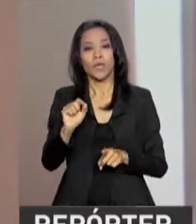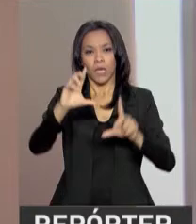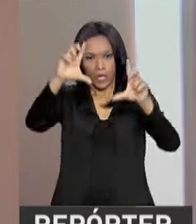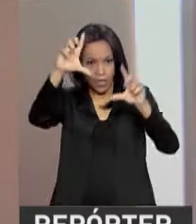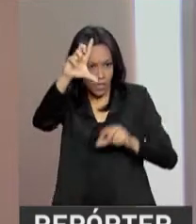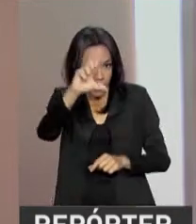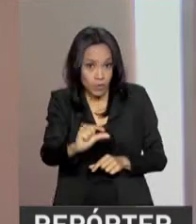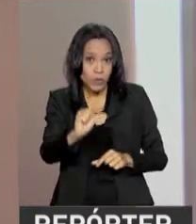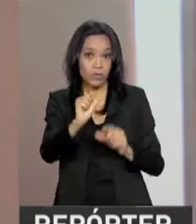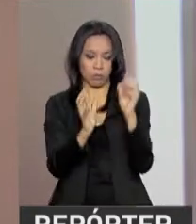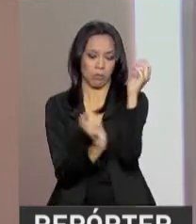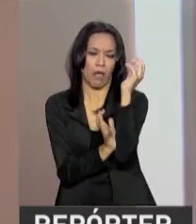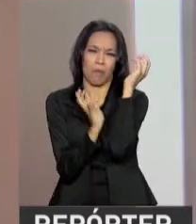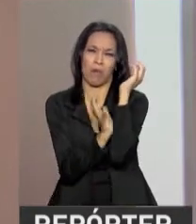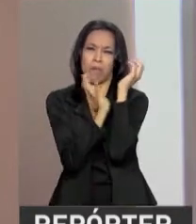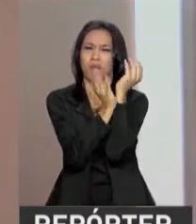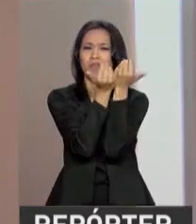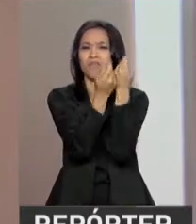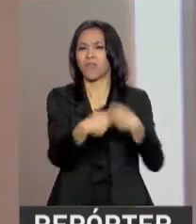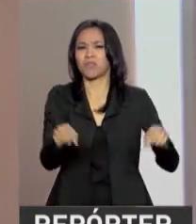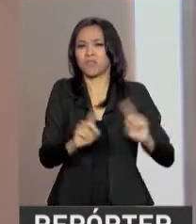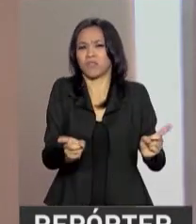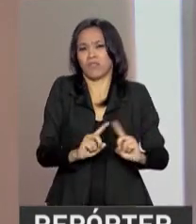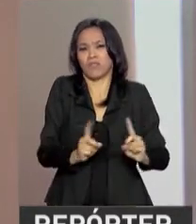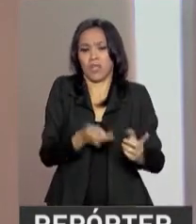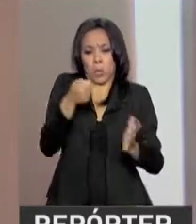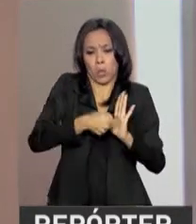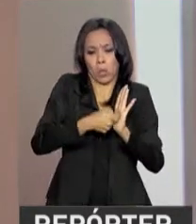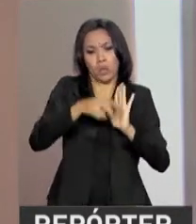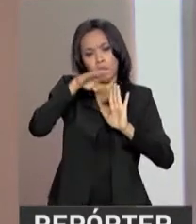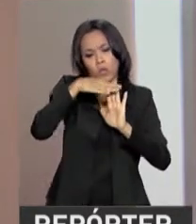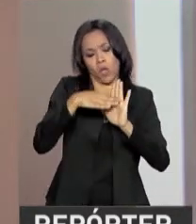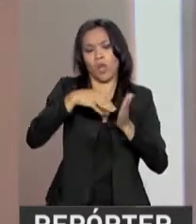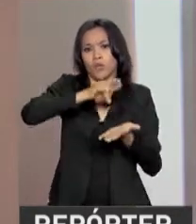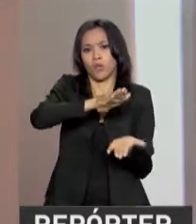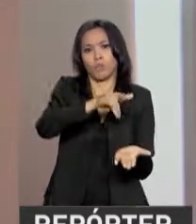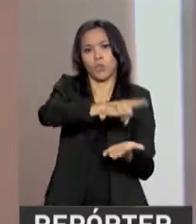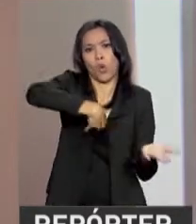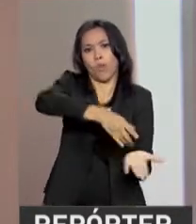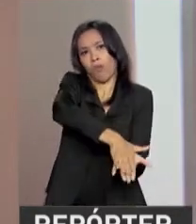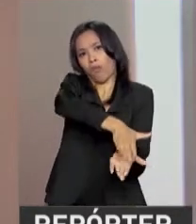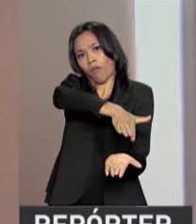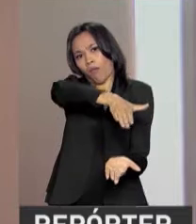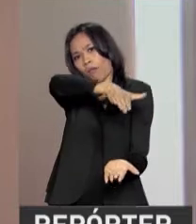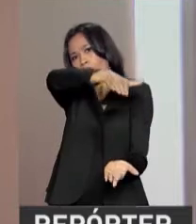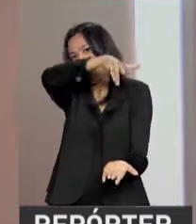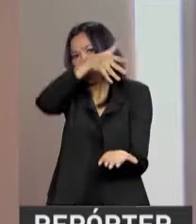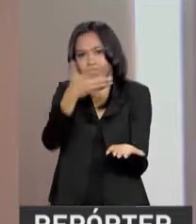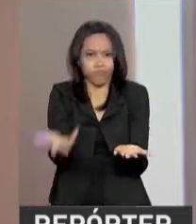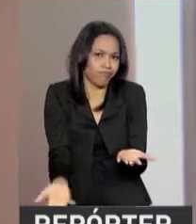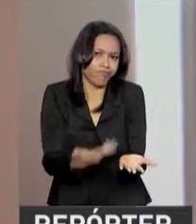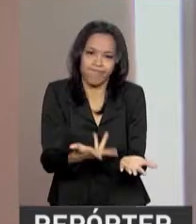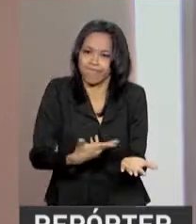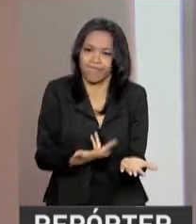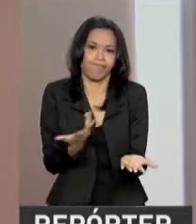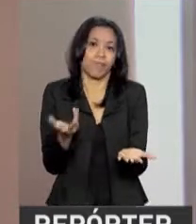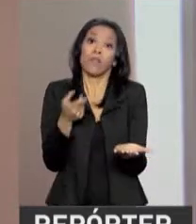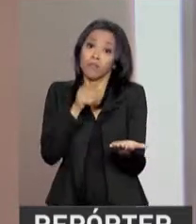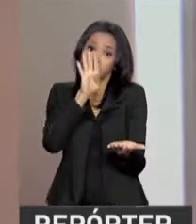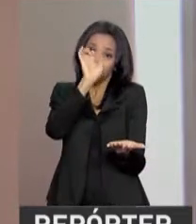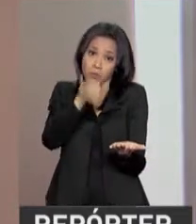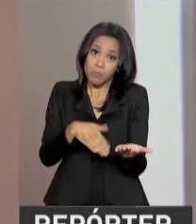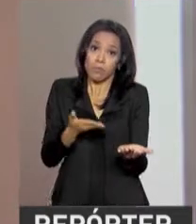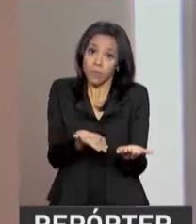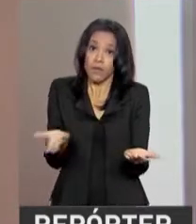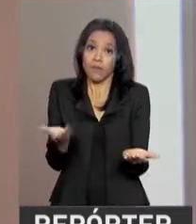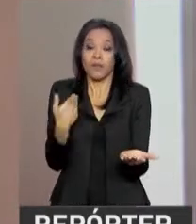redução de burocracias desnecessárias, de exigências de documentos daqueles que já temos, de informações que o governo já tem, que pode muito